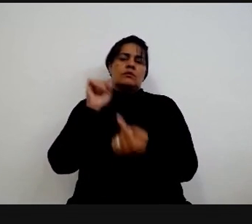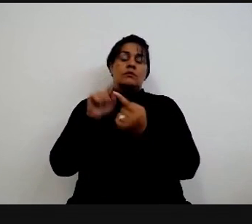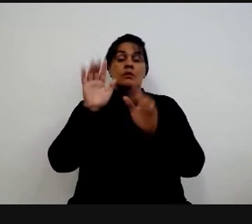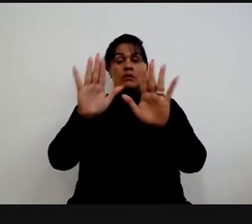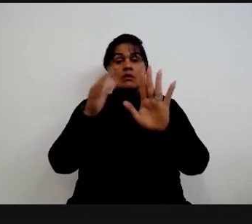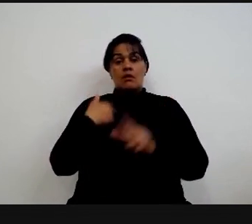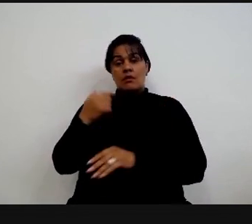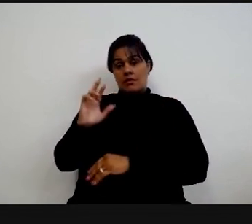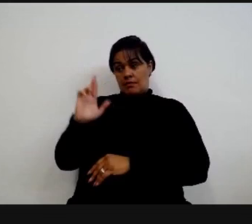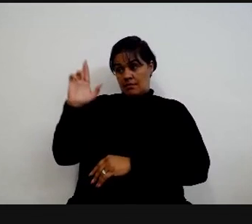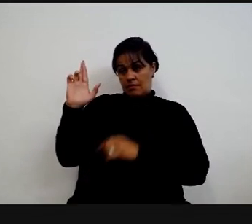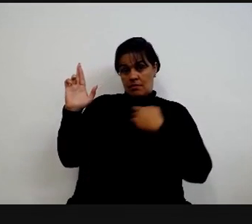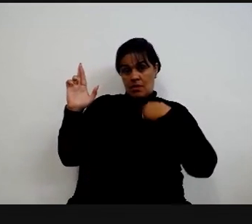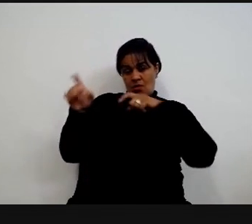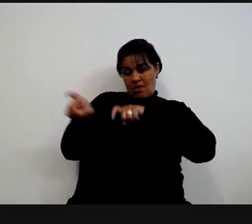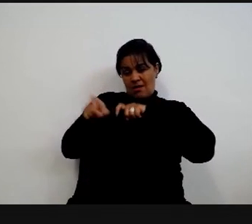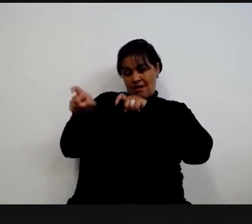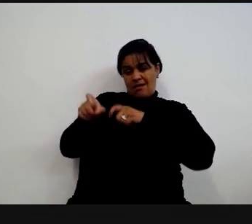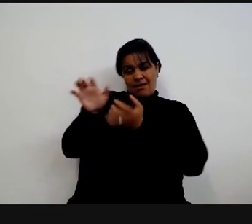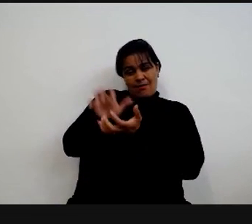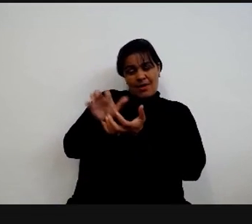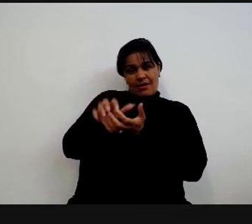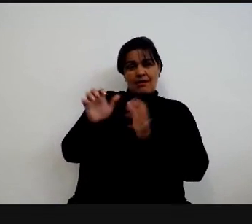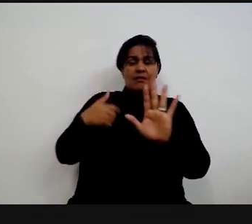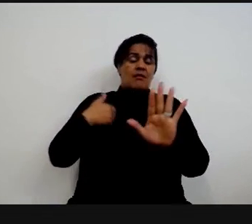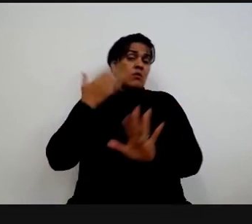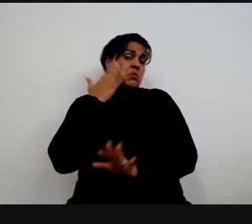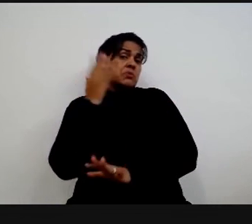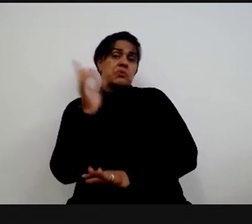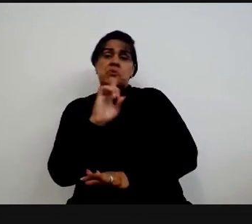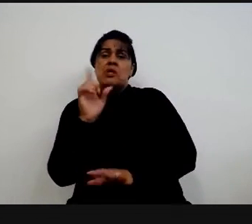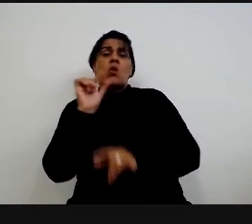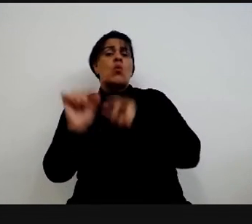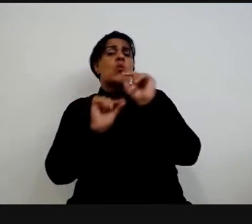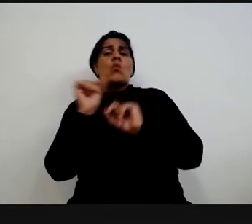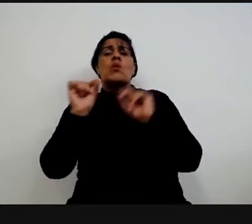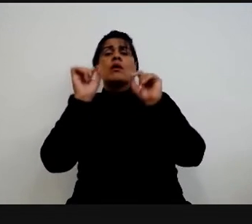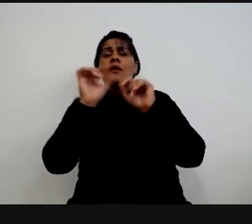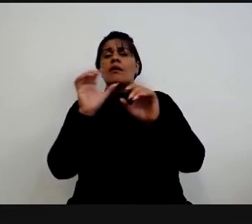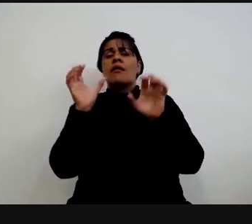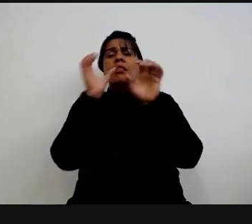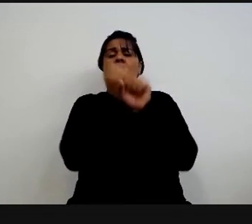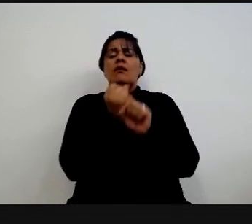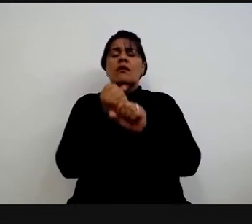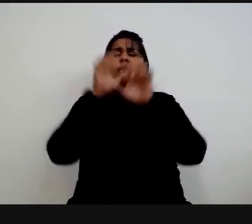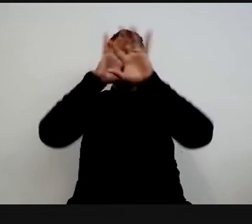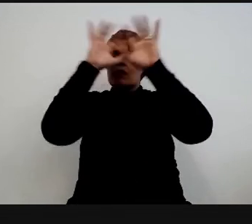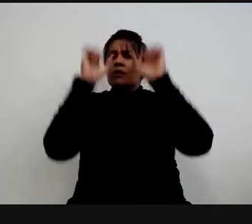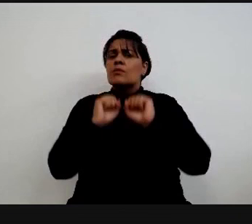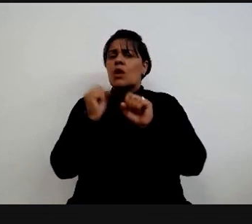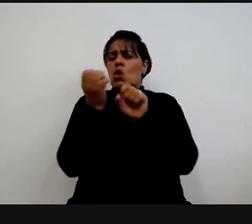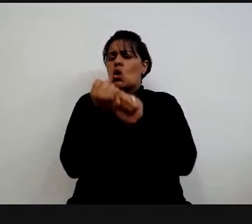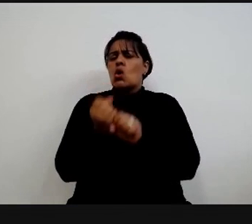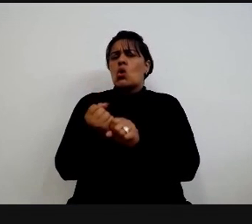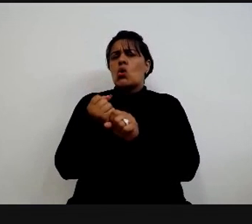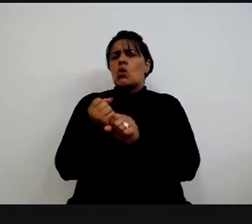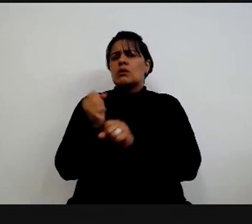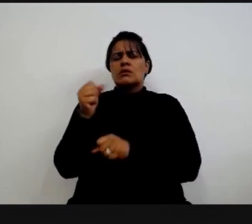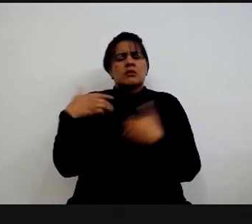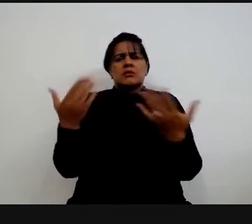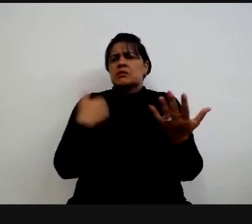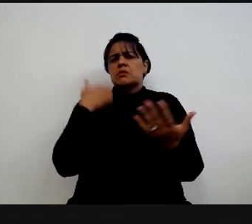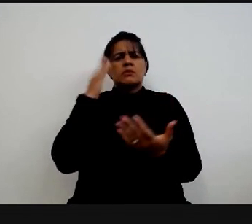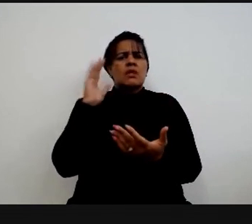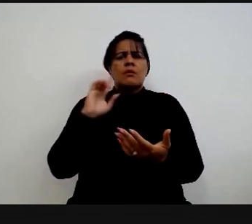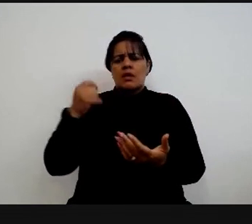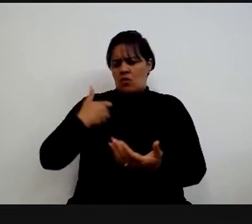exemplo, como uma menina do interior de Pernambuco, eu não sabia o que era um Tribunal de Contas da União até os meus 21, 22 anos.